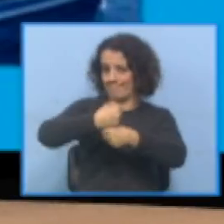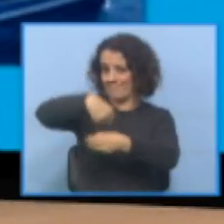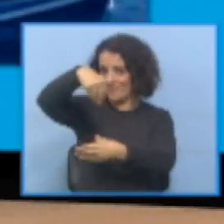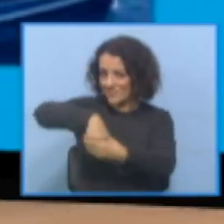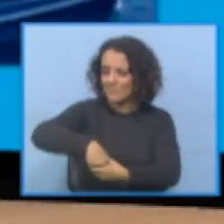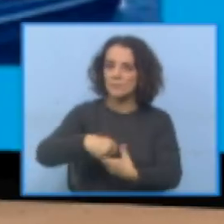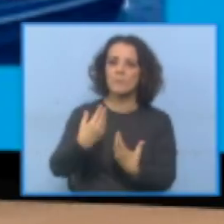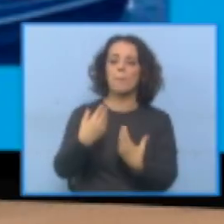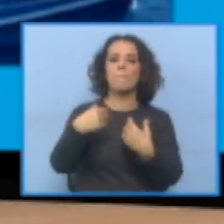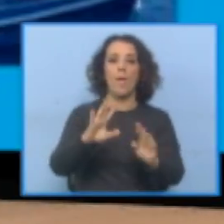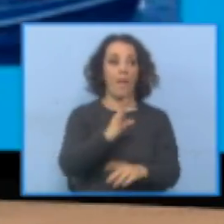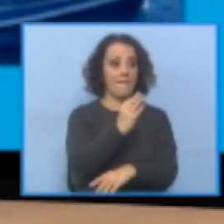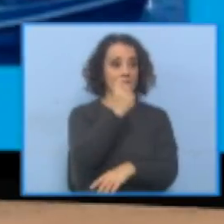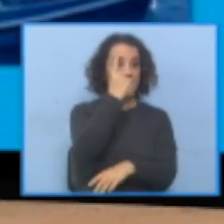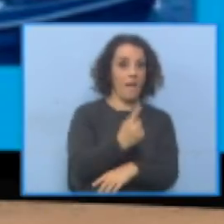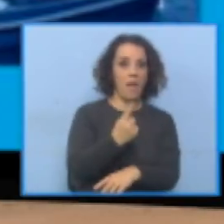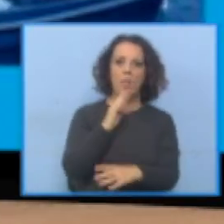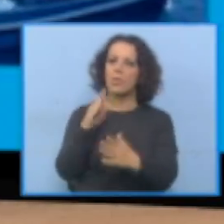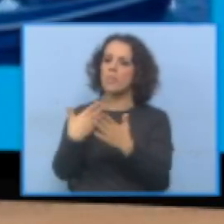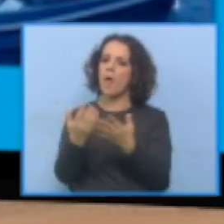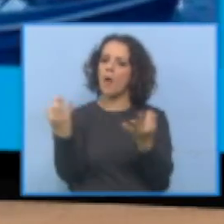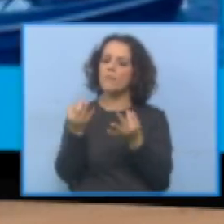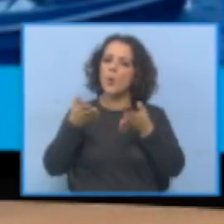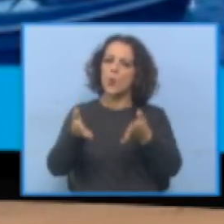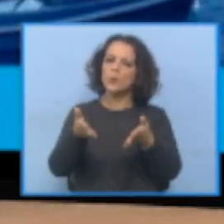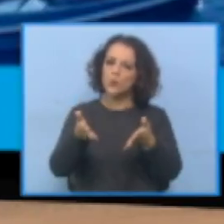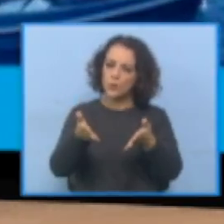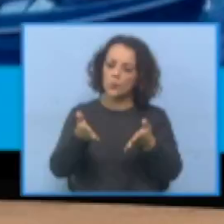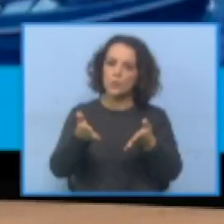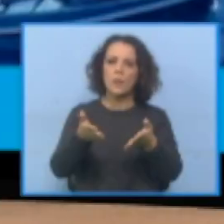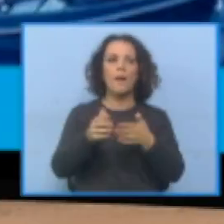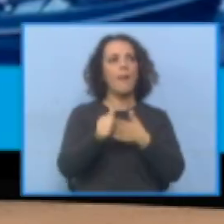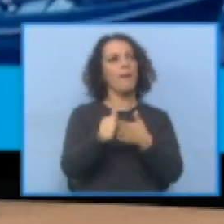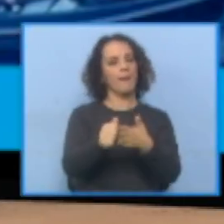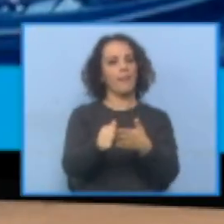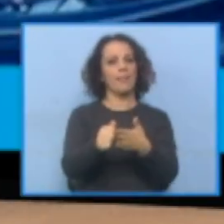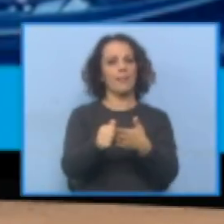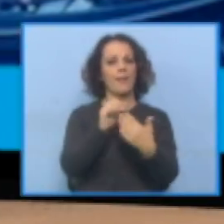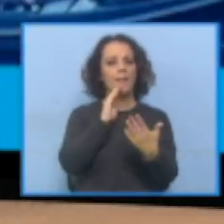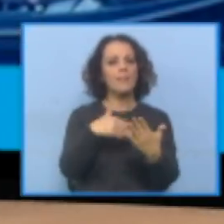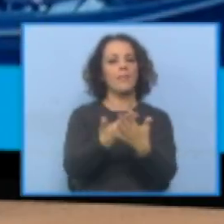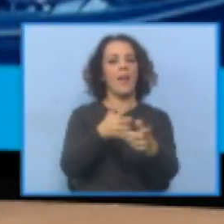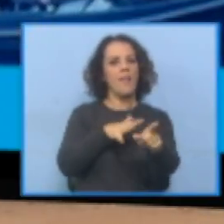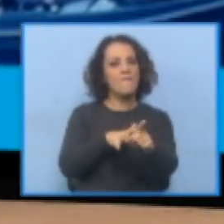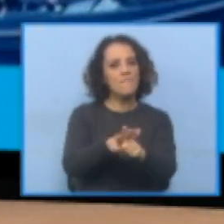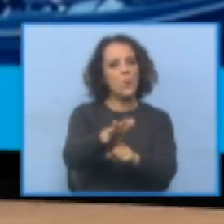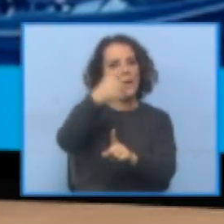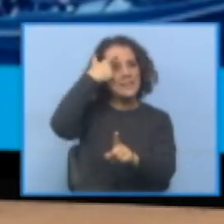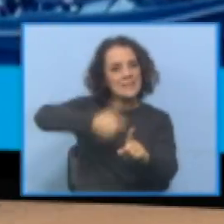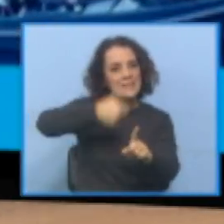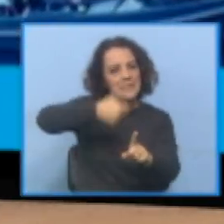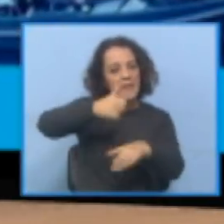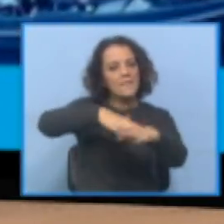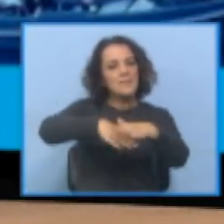fé digamos assim, os ajuda a ser líderes que influenciam para o bem, porque no fundo é isso